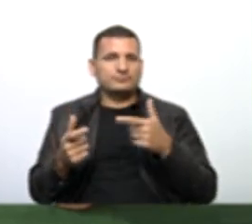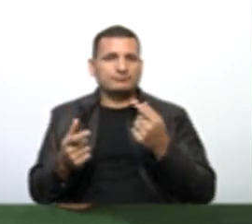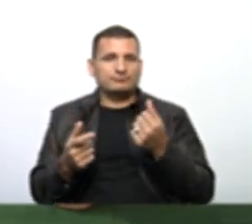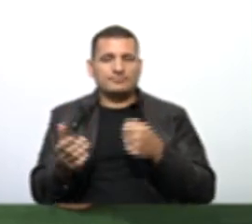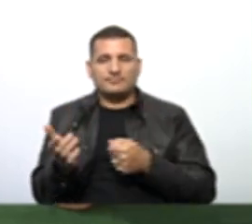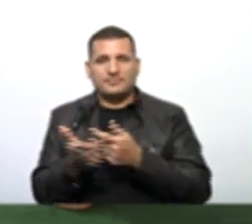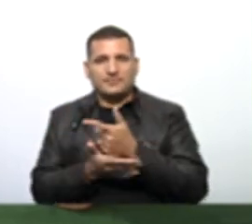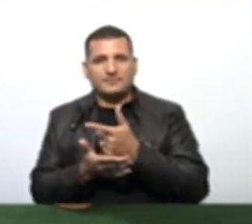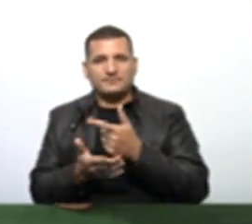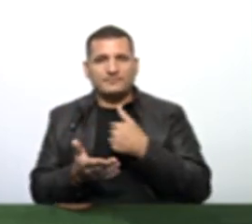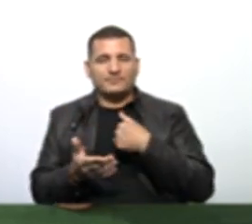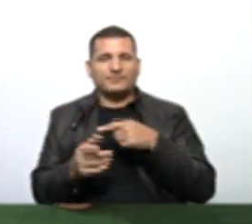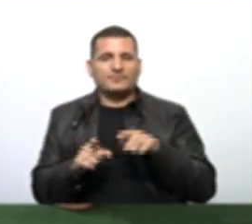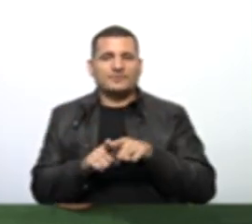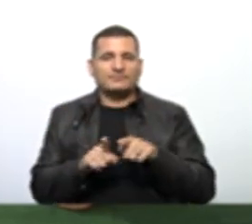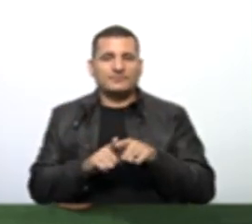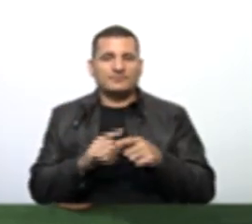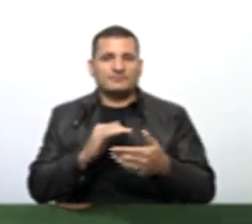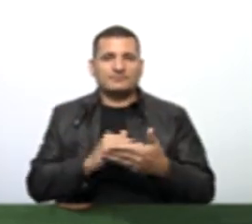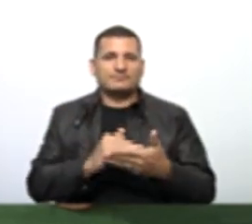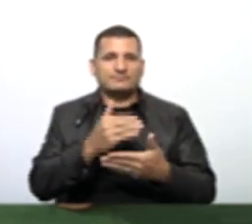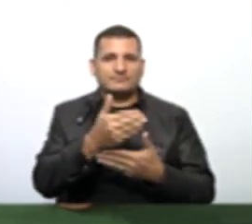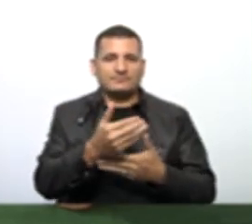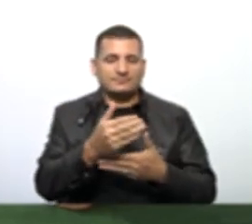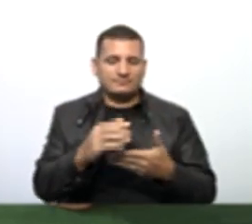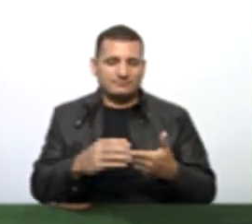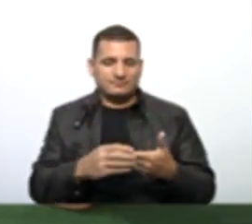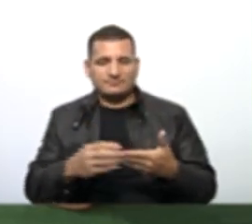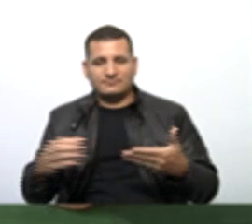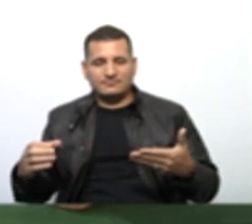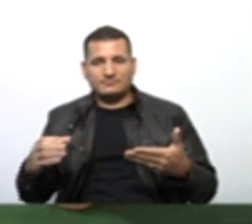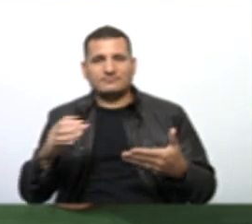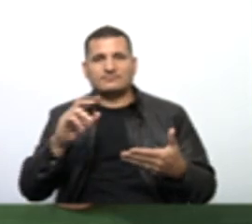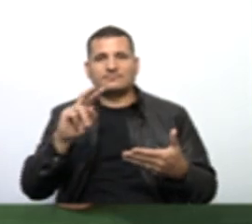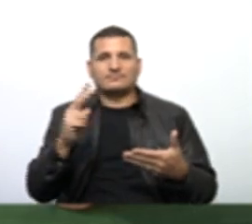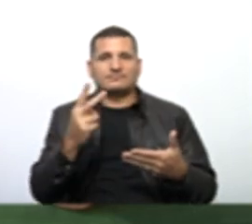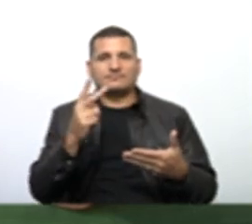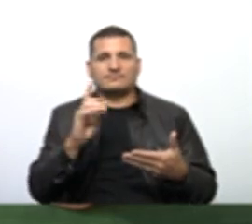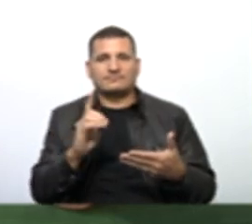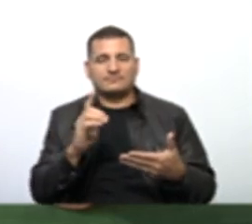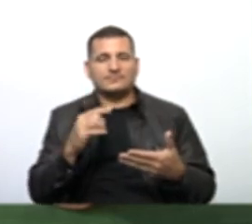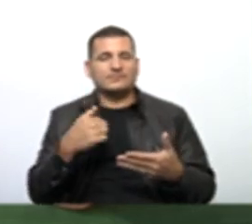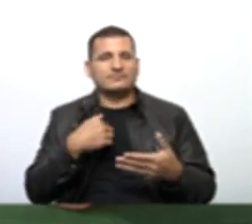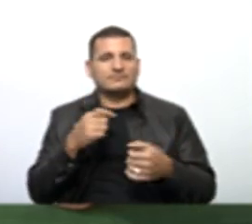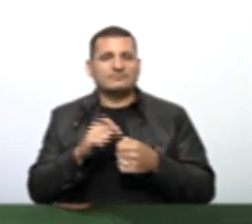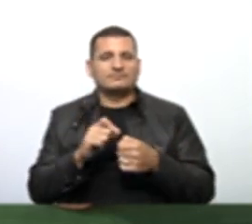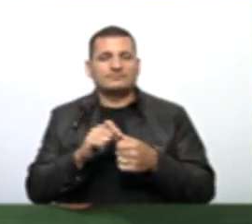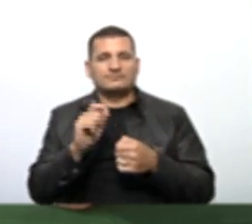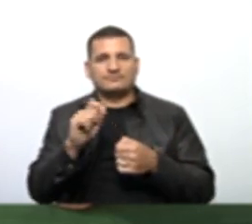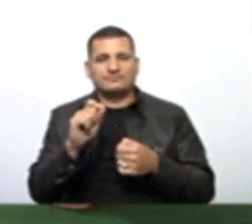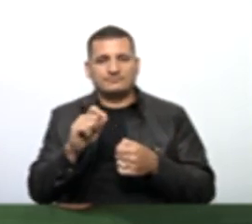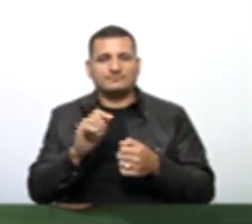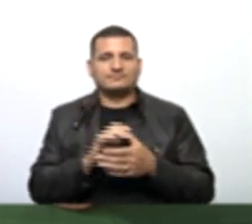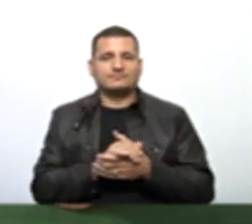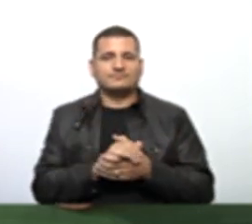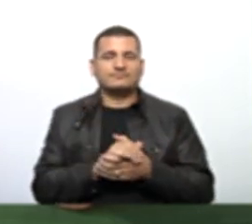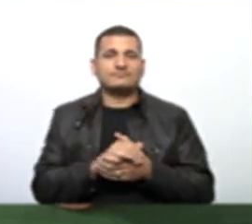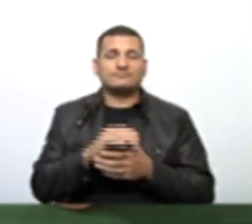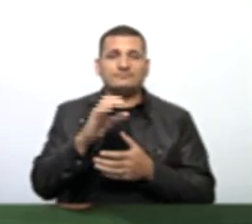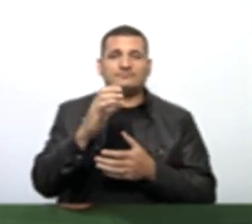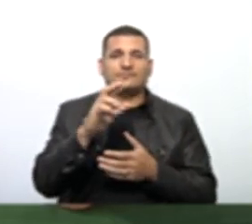eu não estava com coragem de abrir um motivo para arrancar o hd na profissão então o que a gente fez um cabo fez uma conexão direta com o carro cruzou